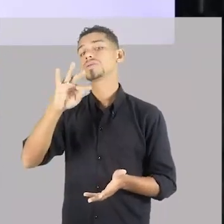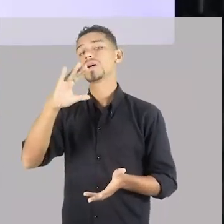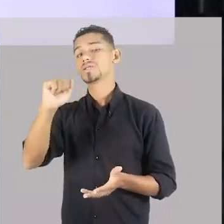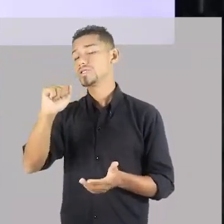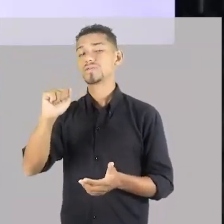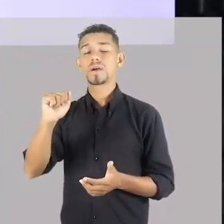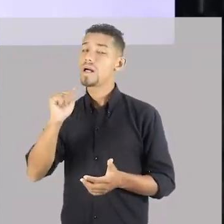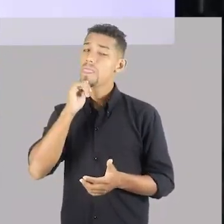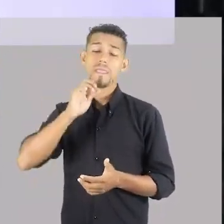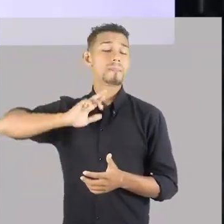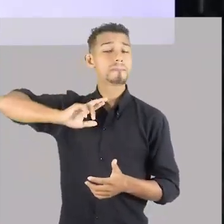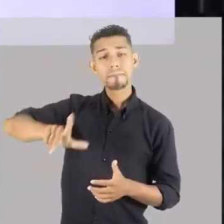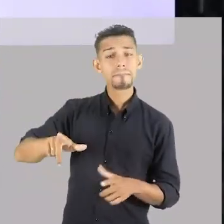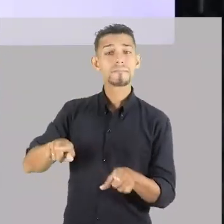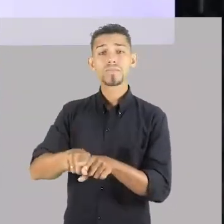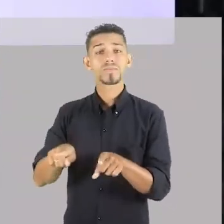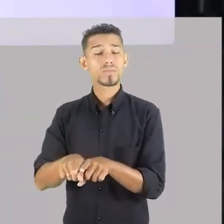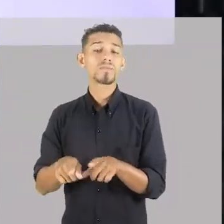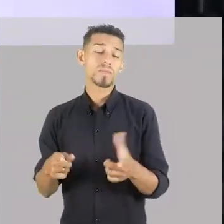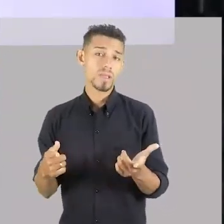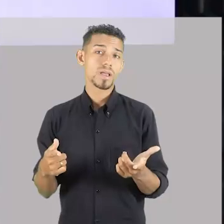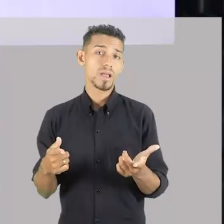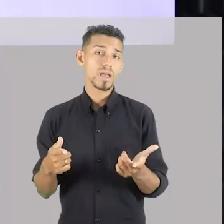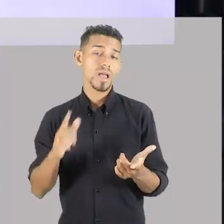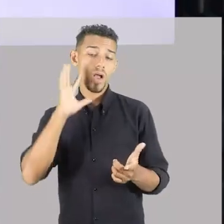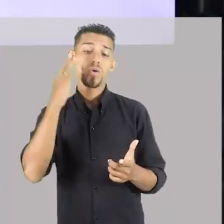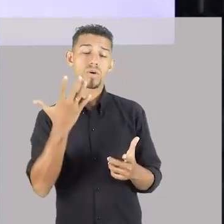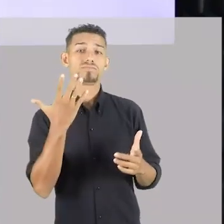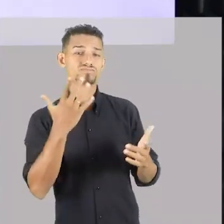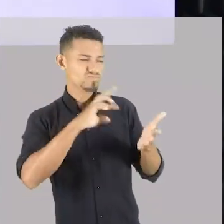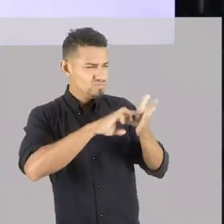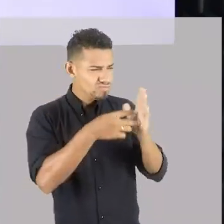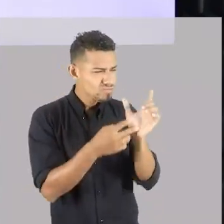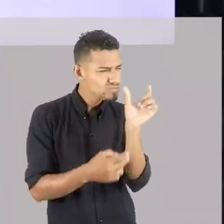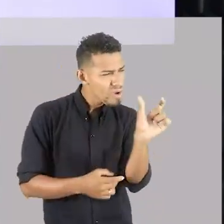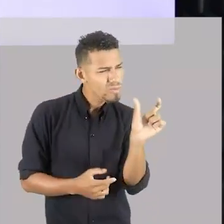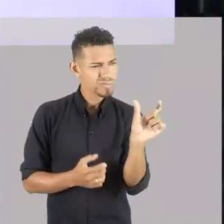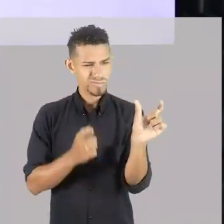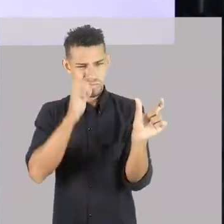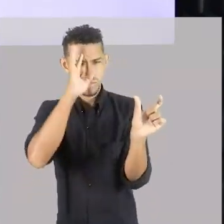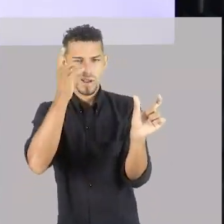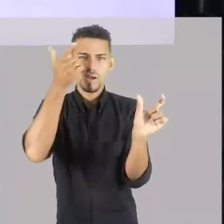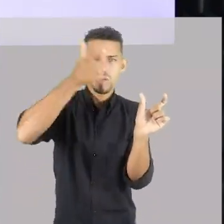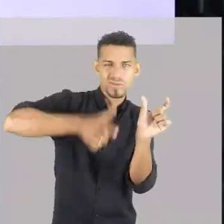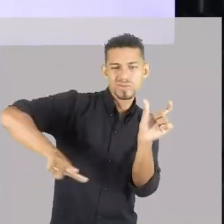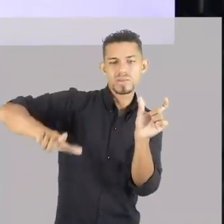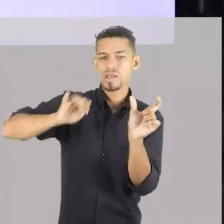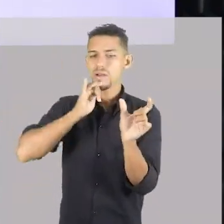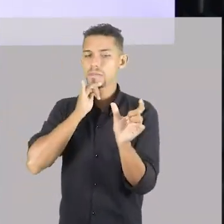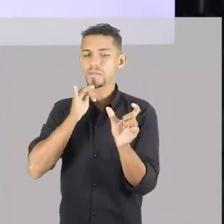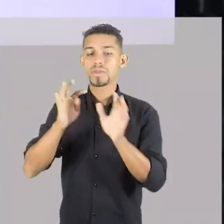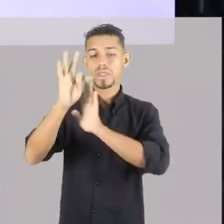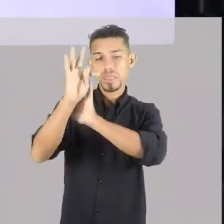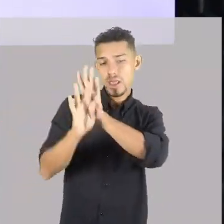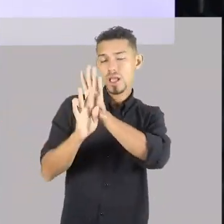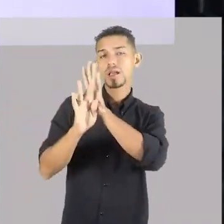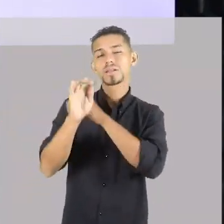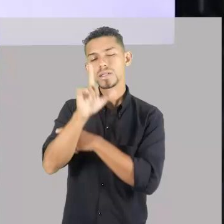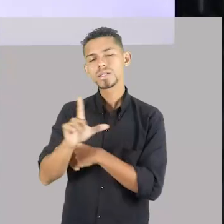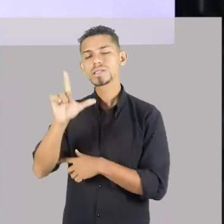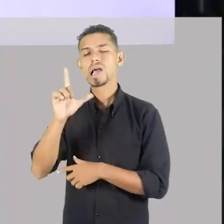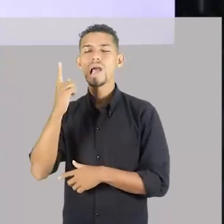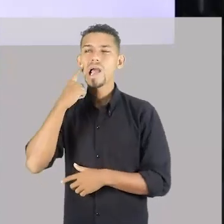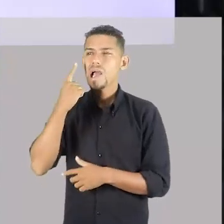vai acontecer. No texto literário nós vamos ressignificar. Nós vamos ter, o texto literário, eu costumo dizer,